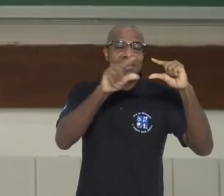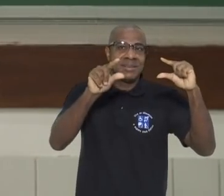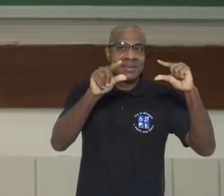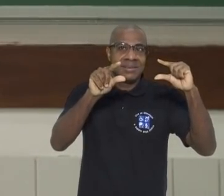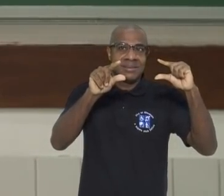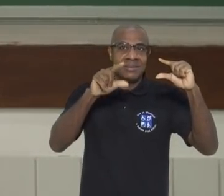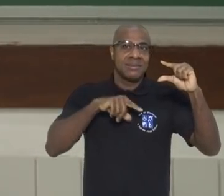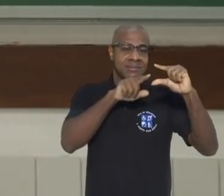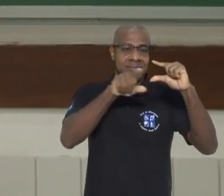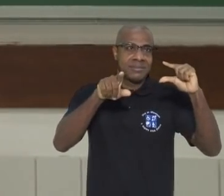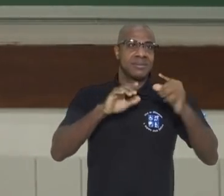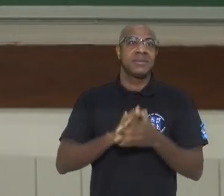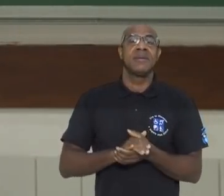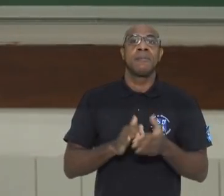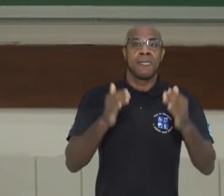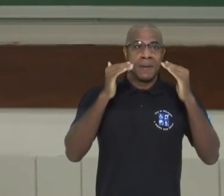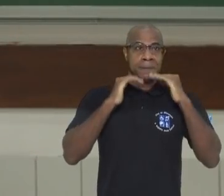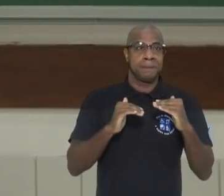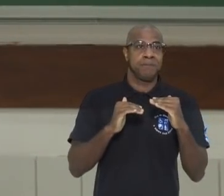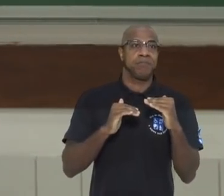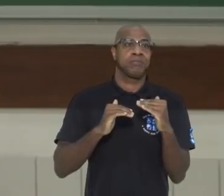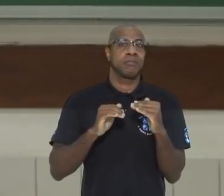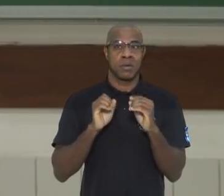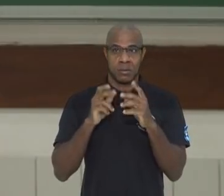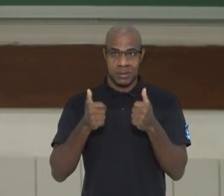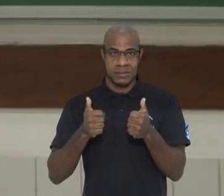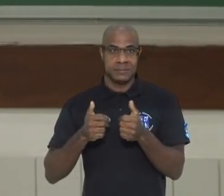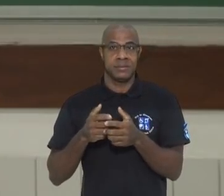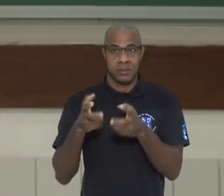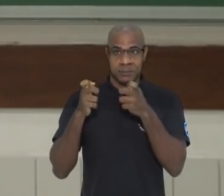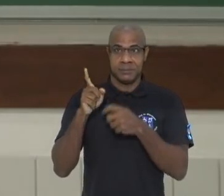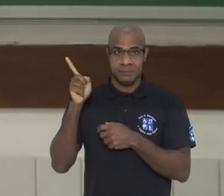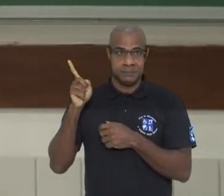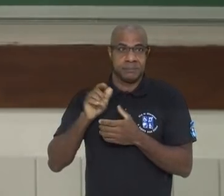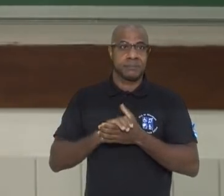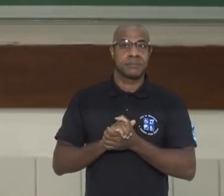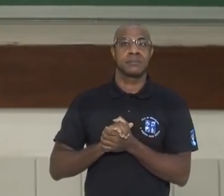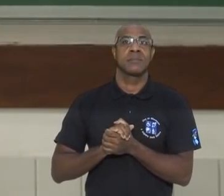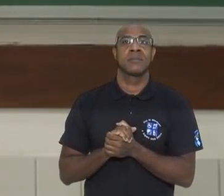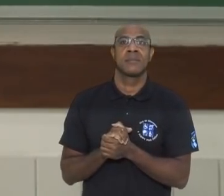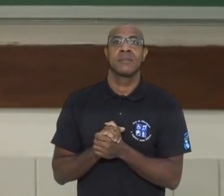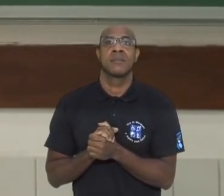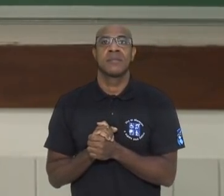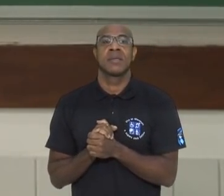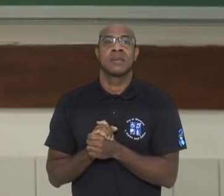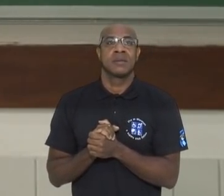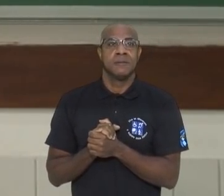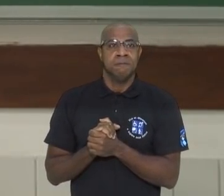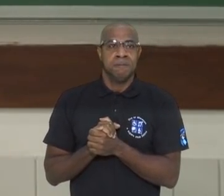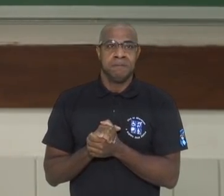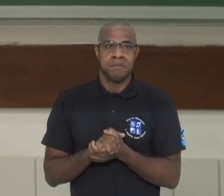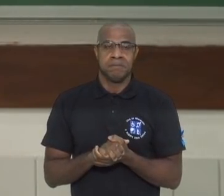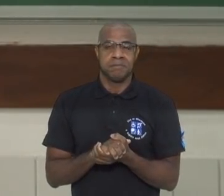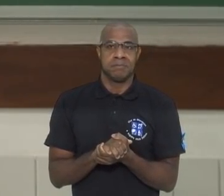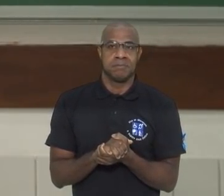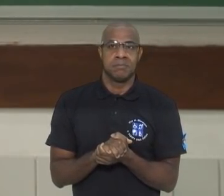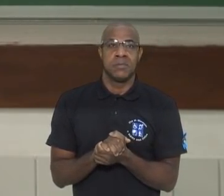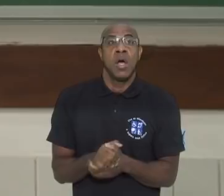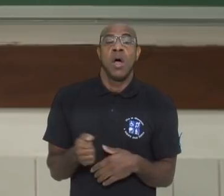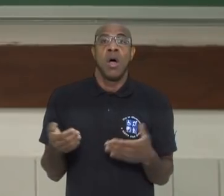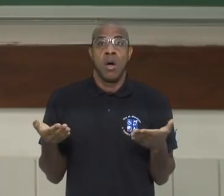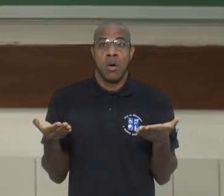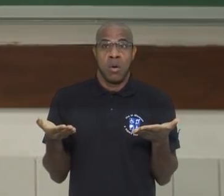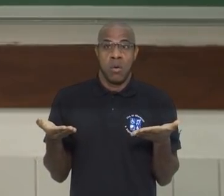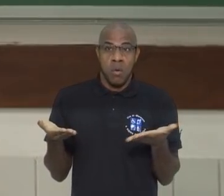tinha a presença do narrador. Ok? Observaram? Vamos continuar? Então, hoje nós